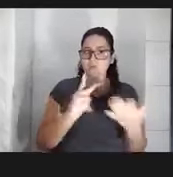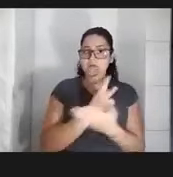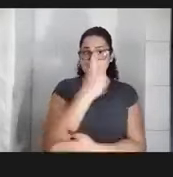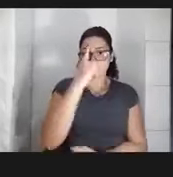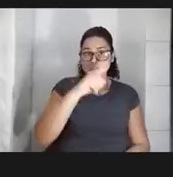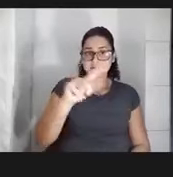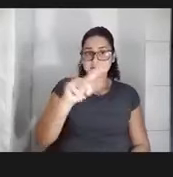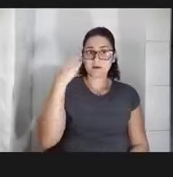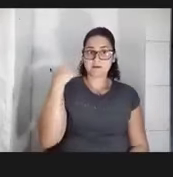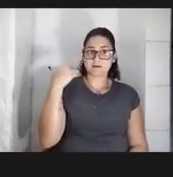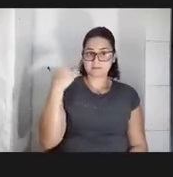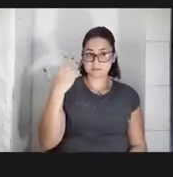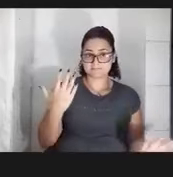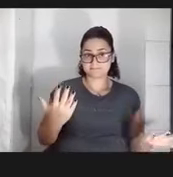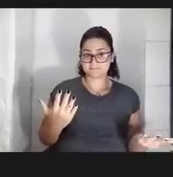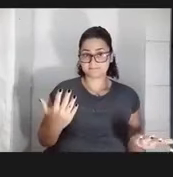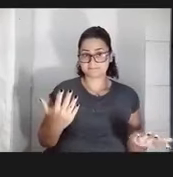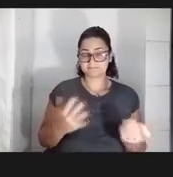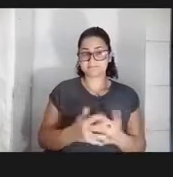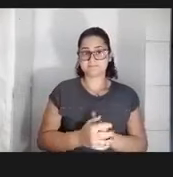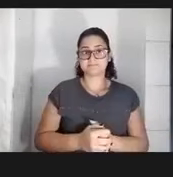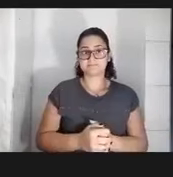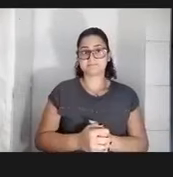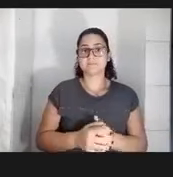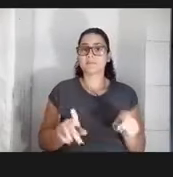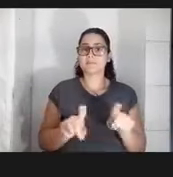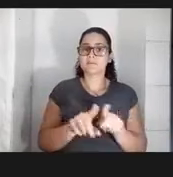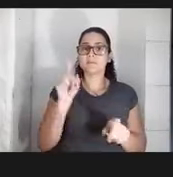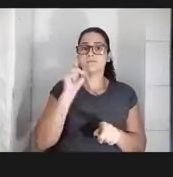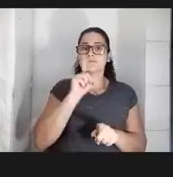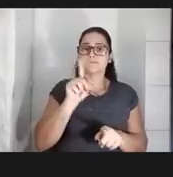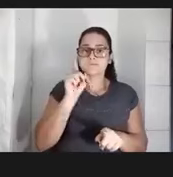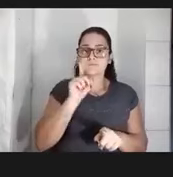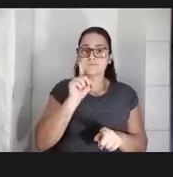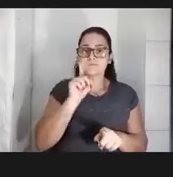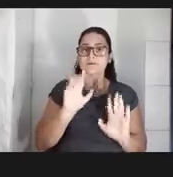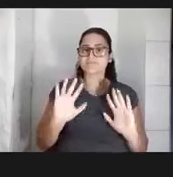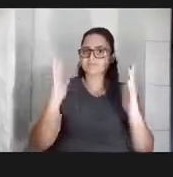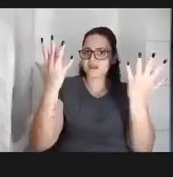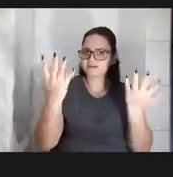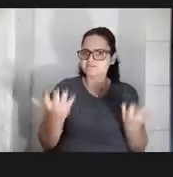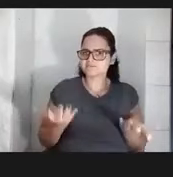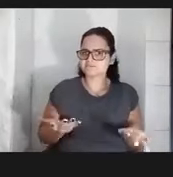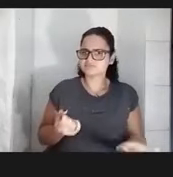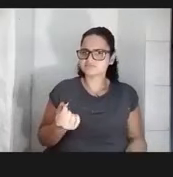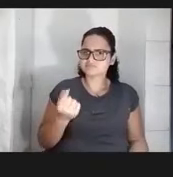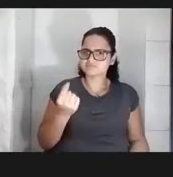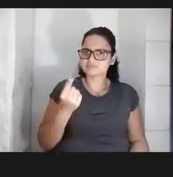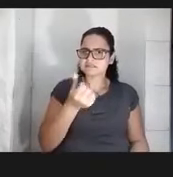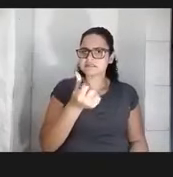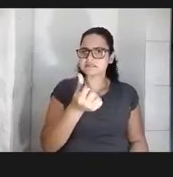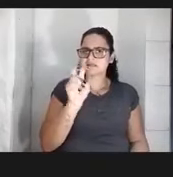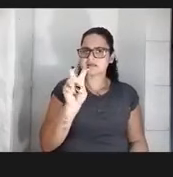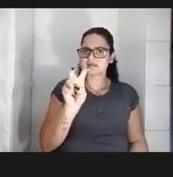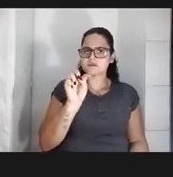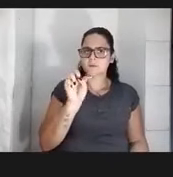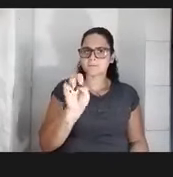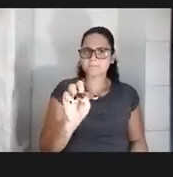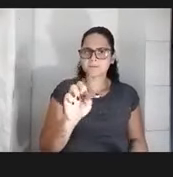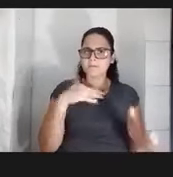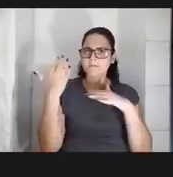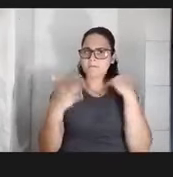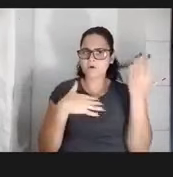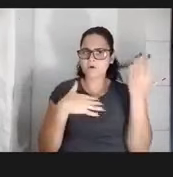com o embaixador dos Estados Unidos fazendo festa como se não tivéssemos 65 mil pessoas mortas nesse país, mais de 1 milhão